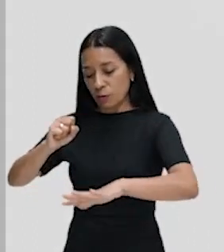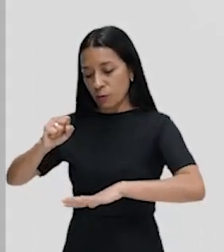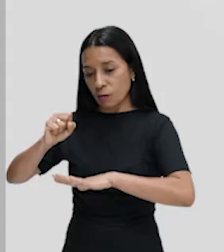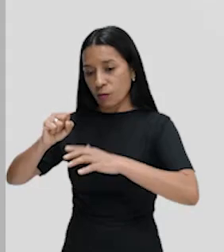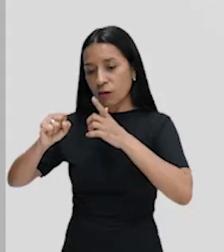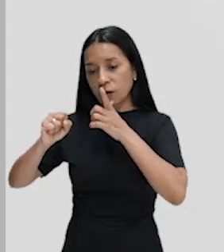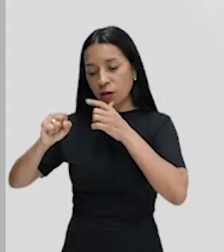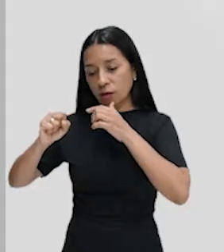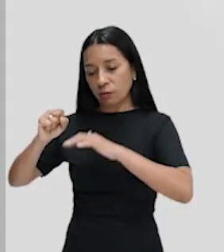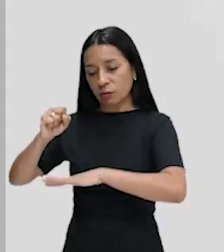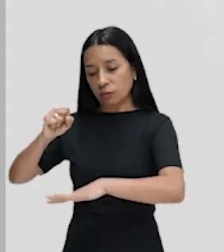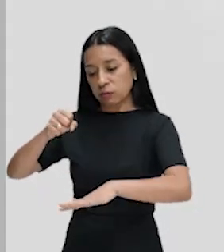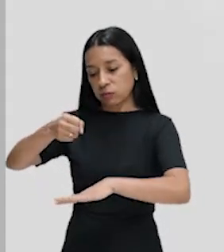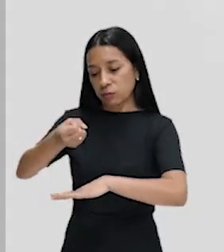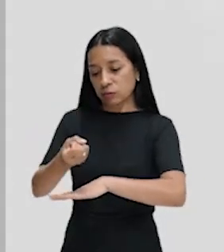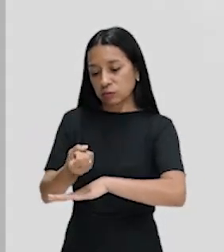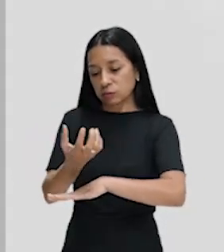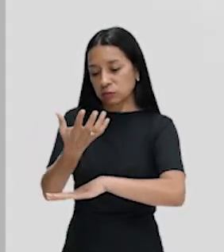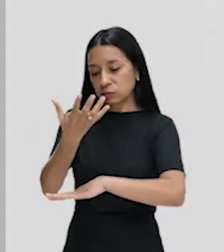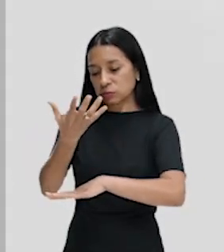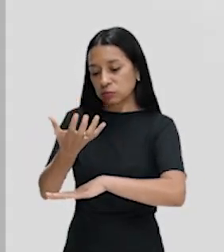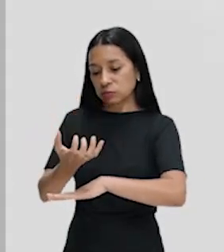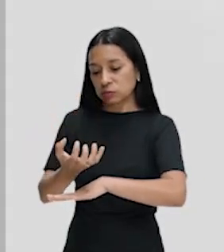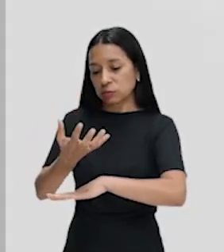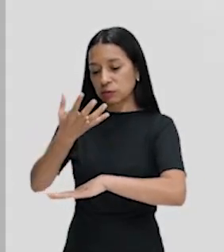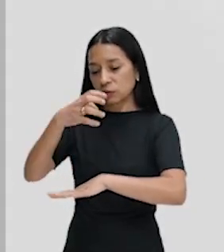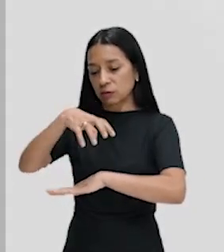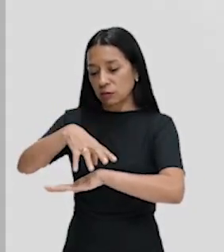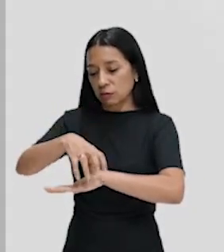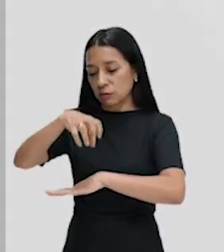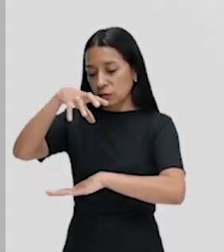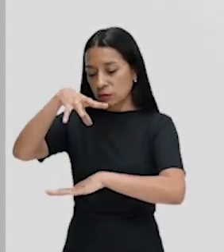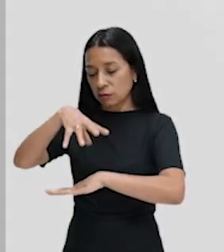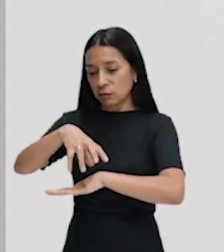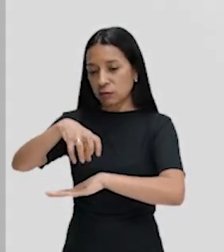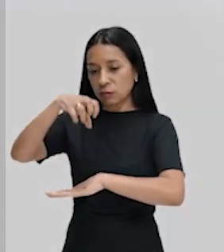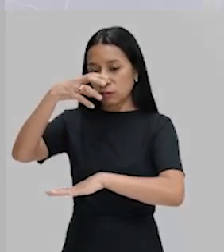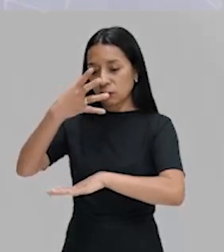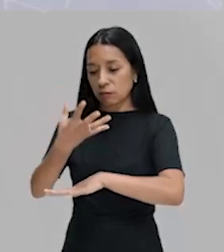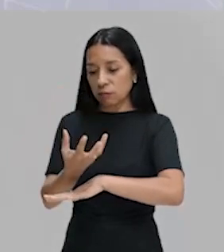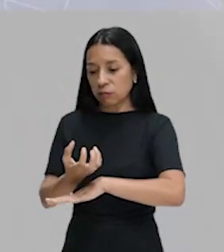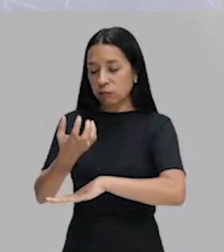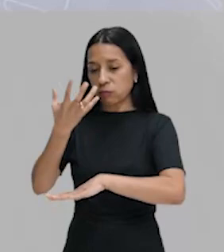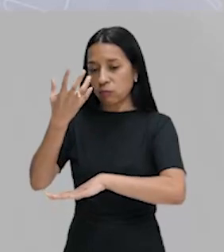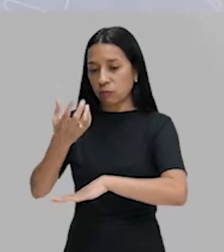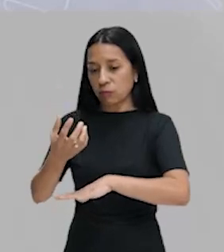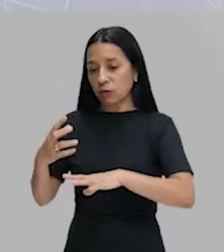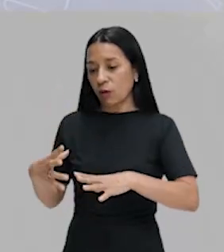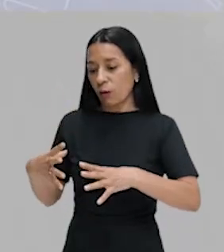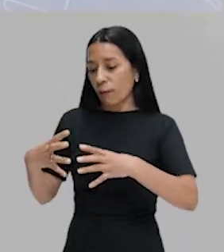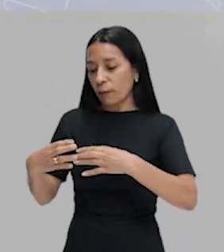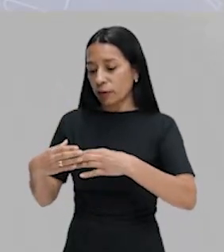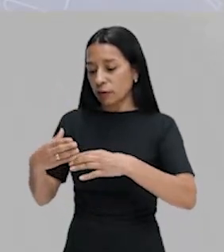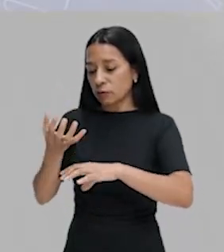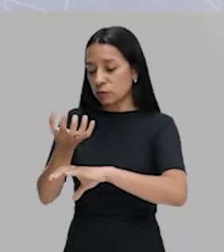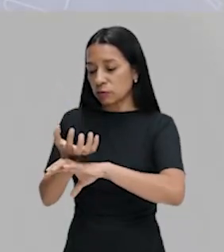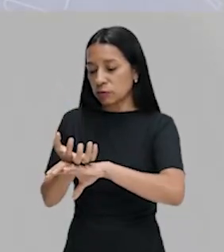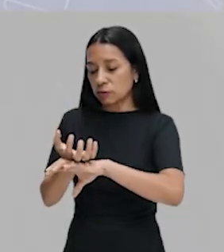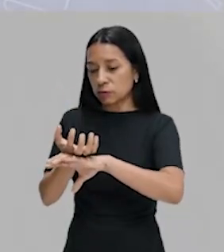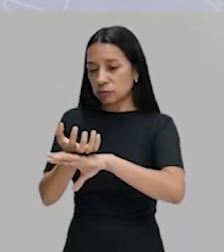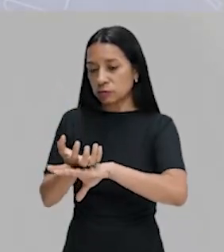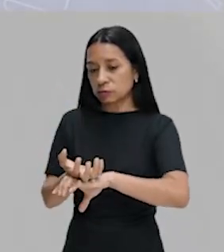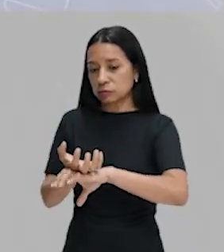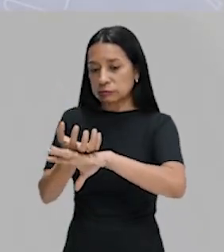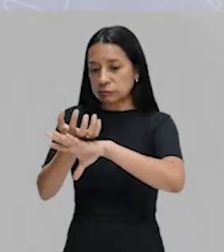indivíduo só, isso aqui é uma colônia de vários pólipos. Esses pólipos estão presos a uma estrutura que fica